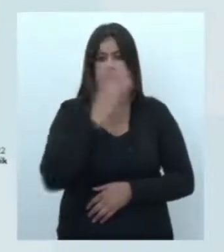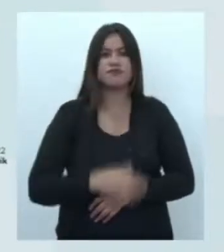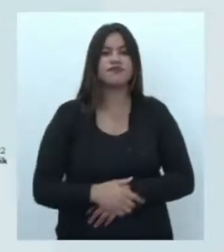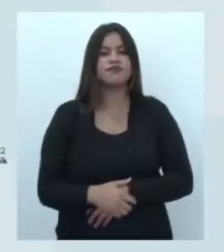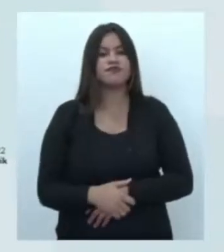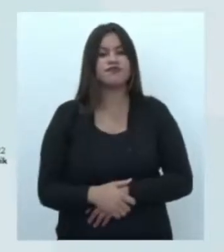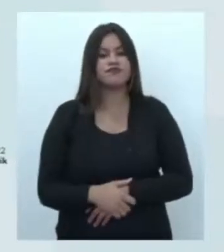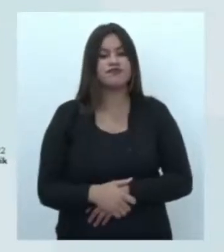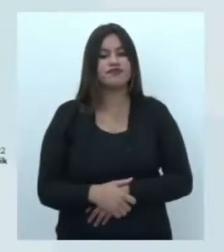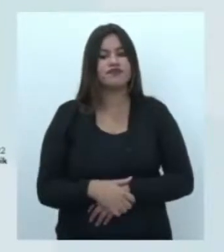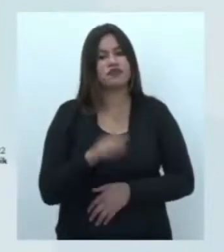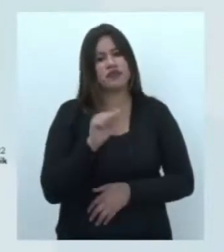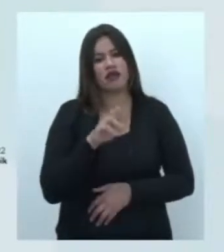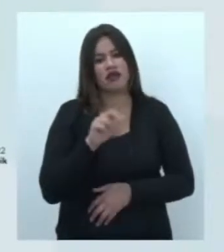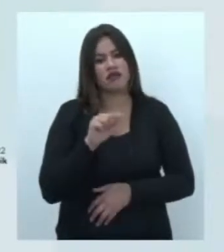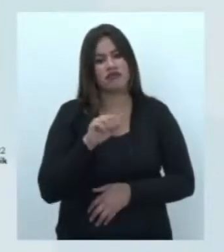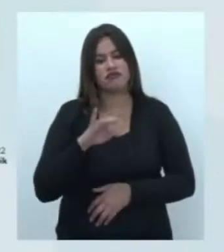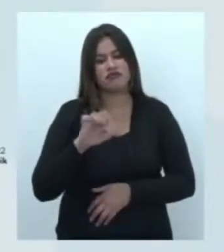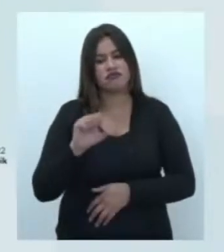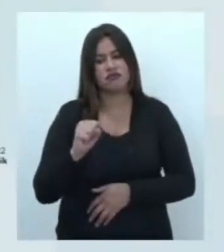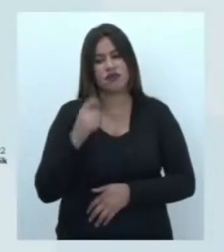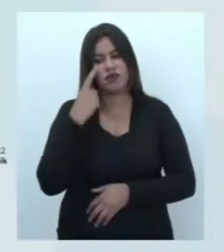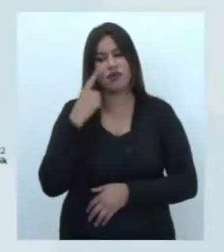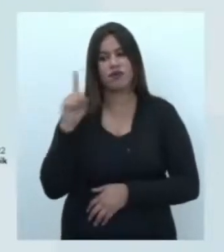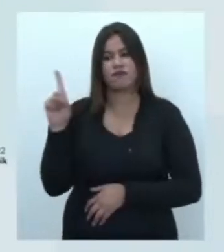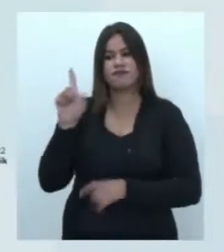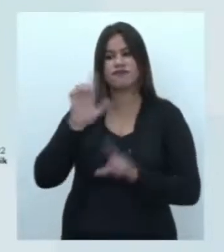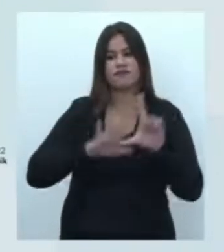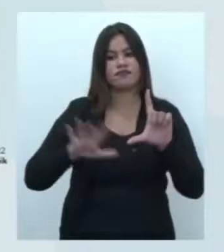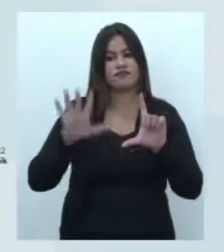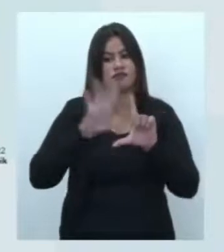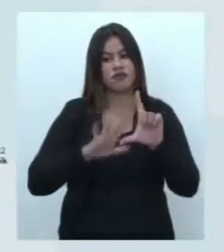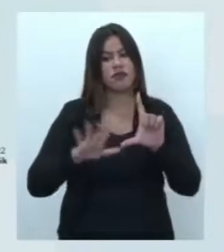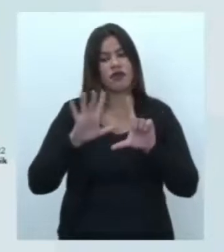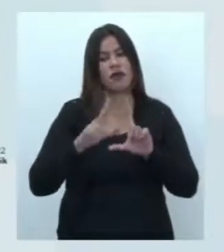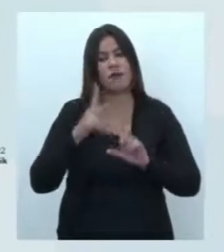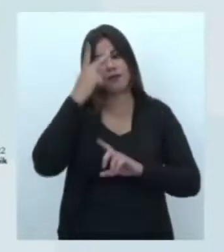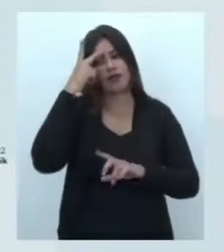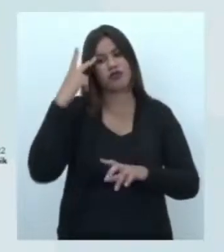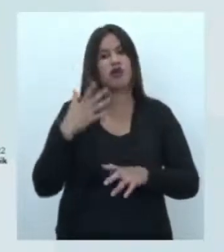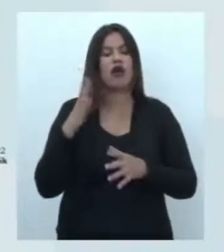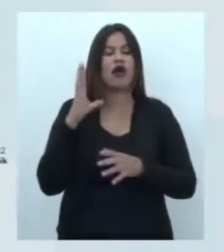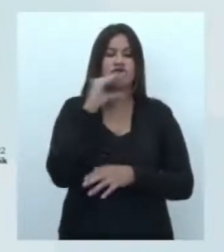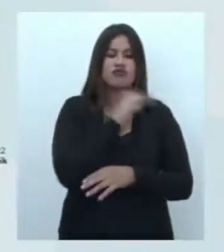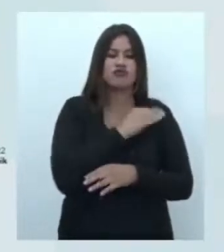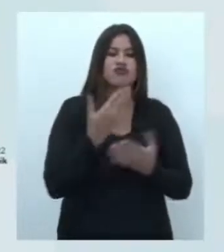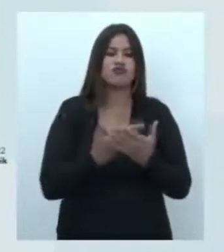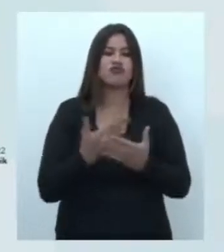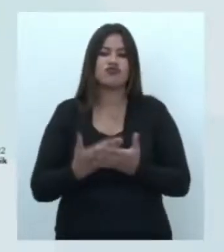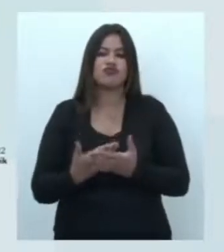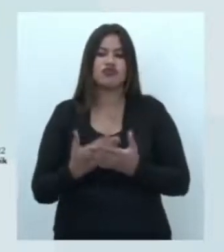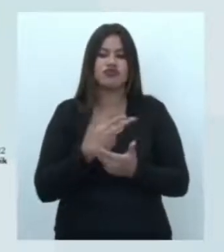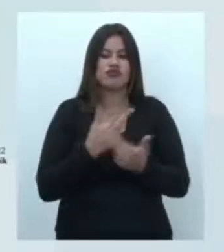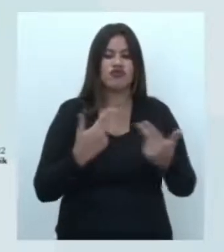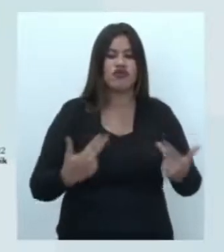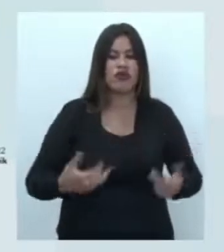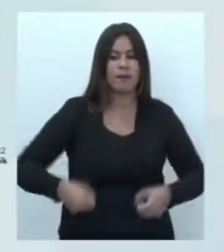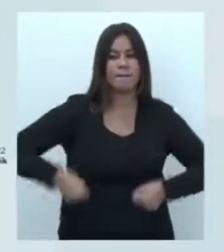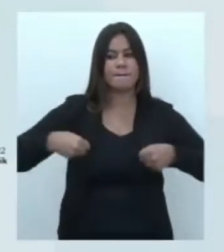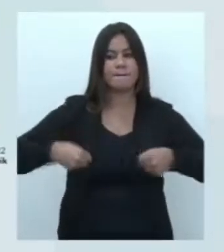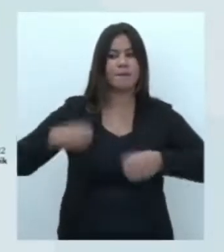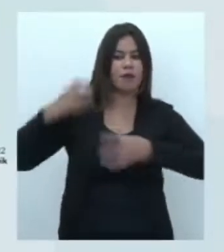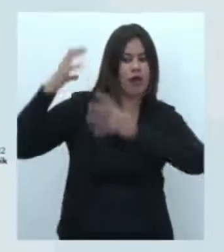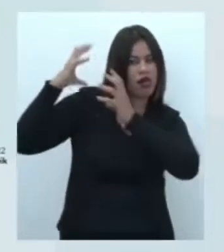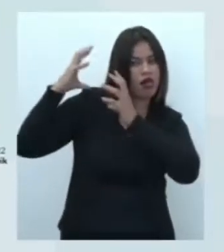né? Representa um grupo de pessoas, adultos, estudantes, né, com bagagens. E no fundo dessa imagem a gente